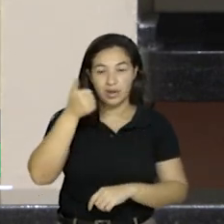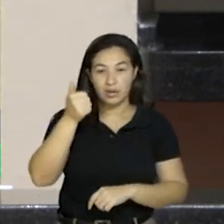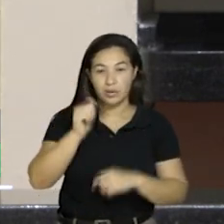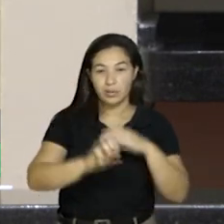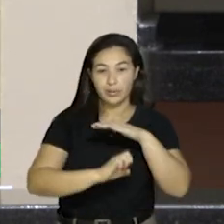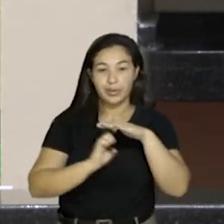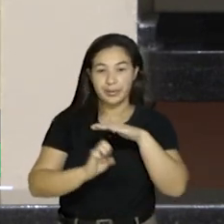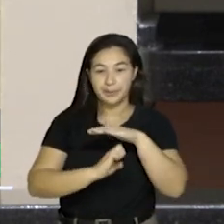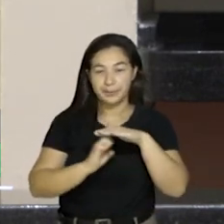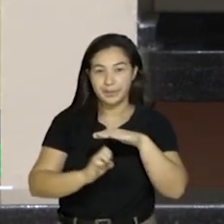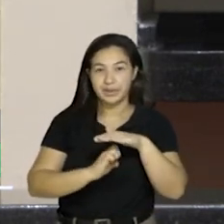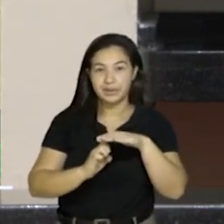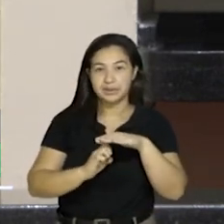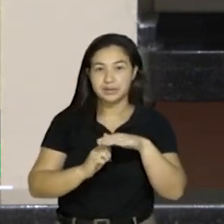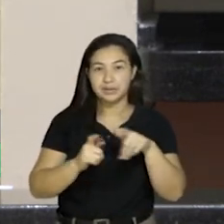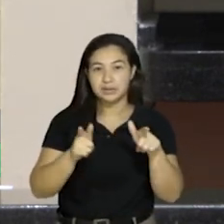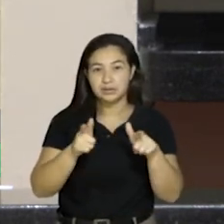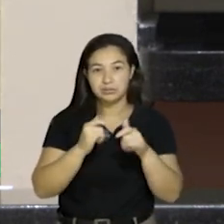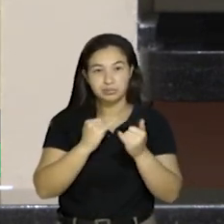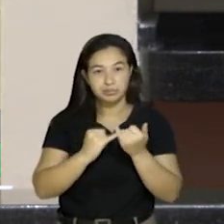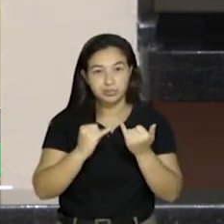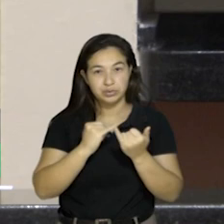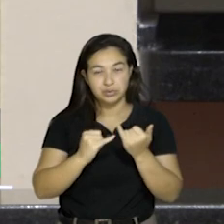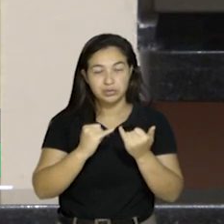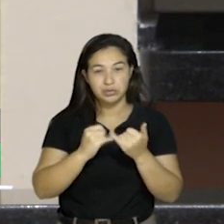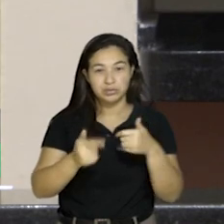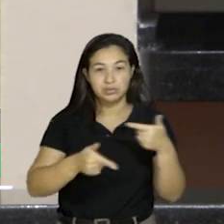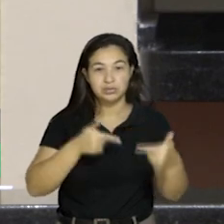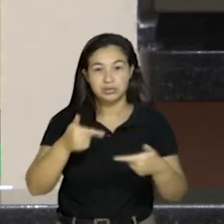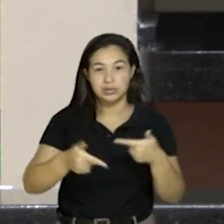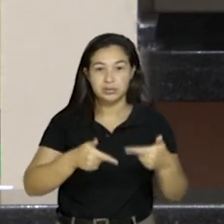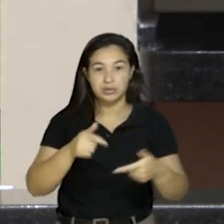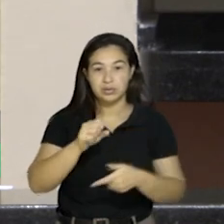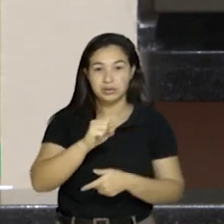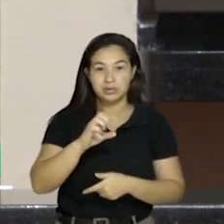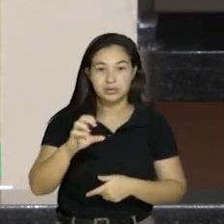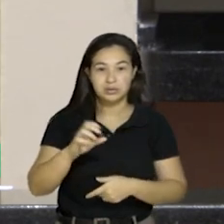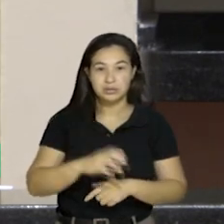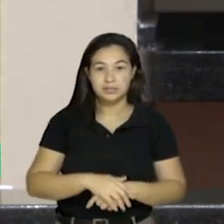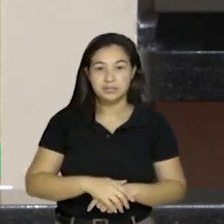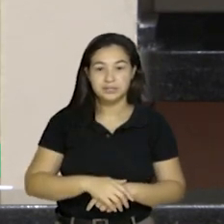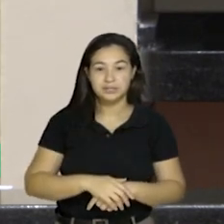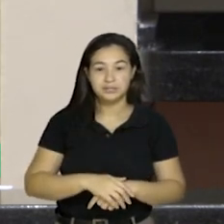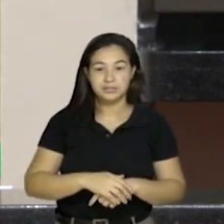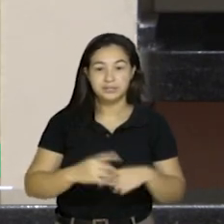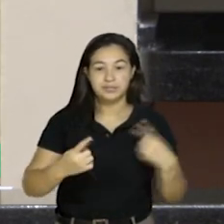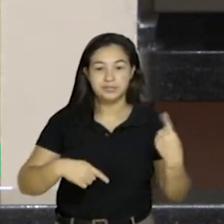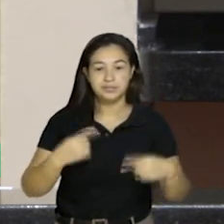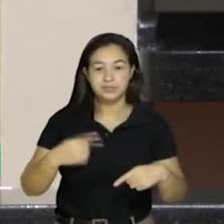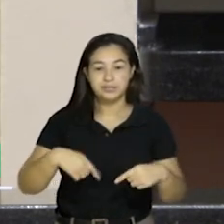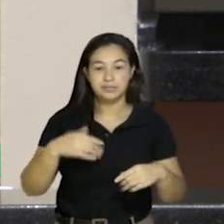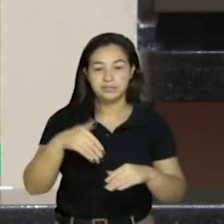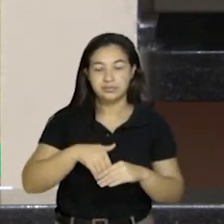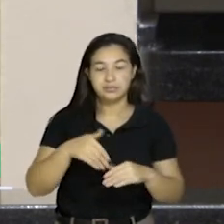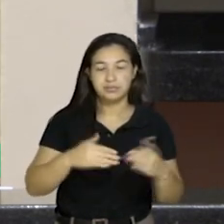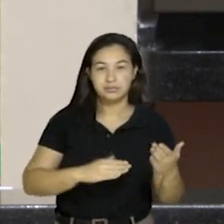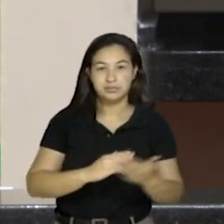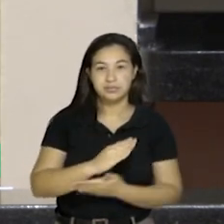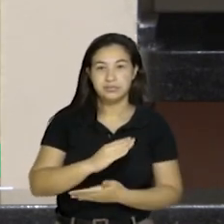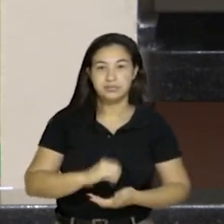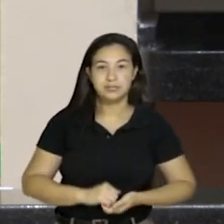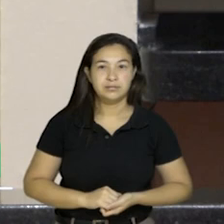de médio porte para trabalhar em Santa Catarina em discussão em votação